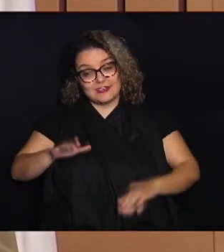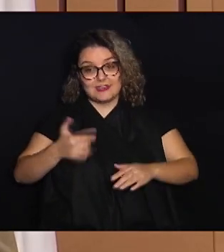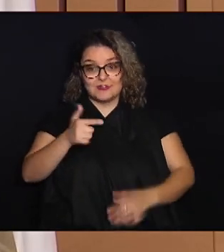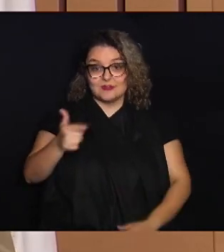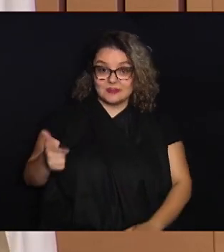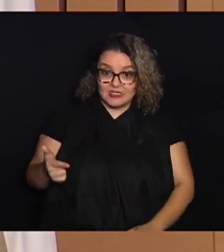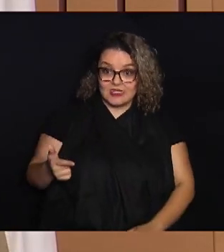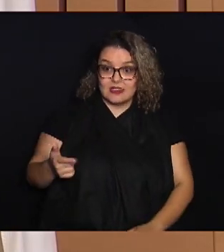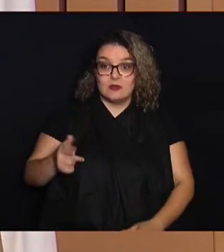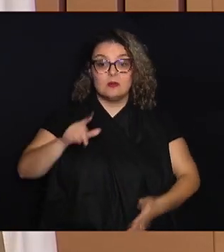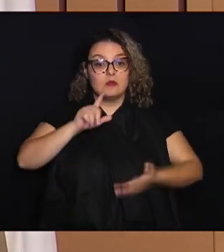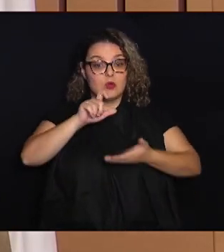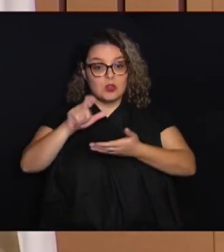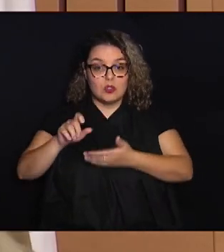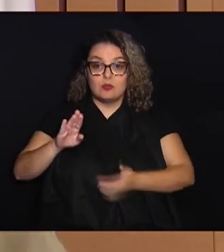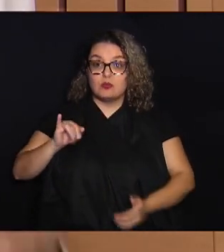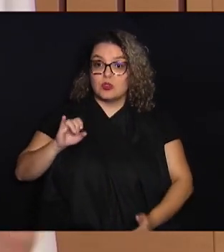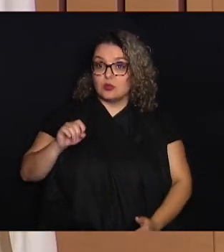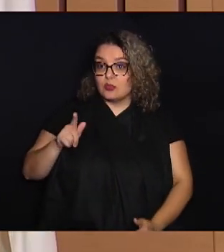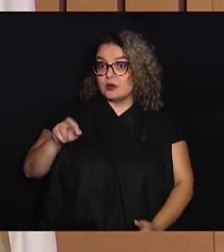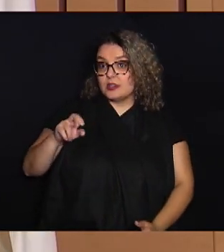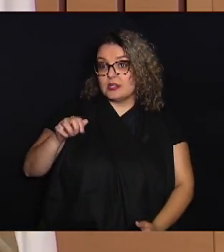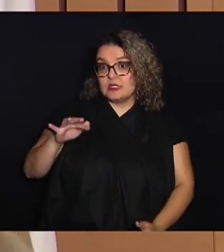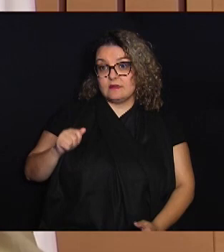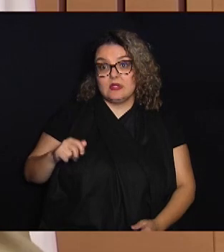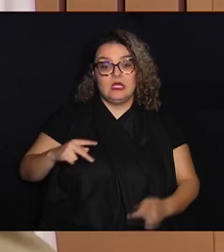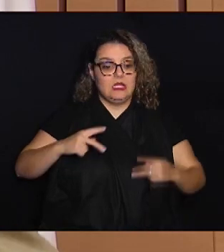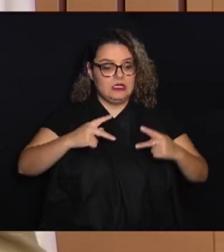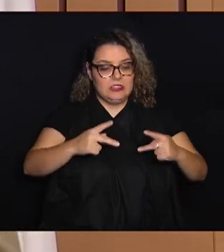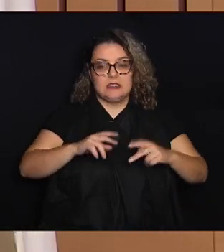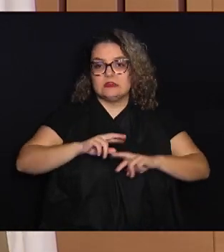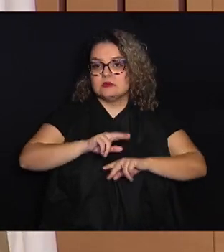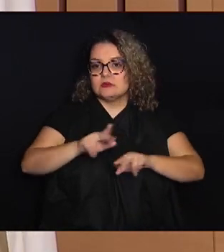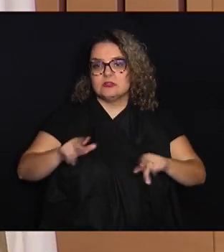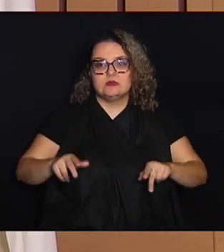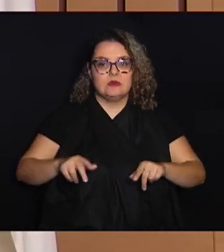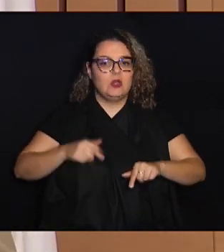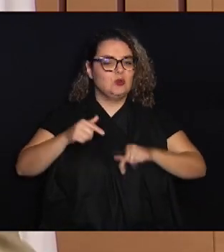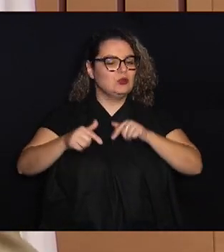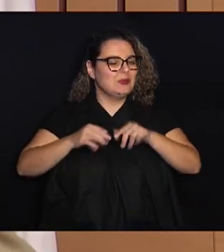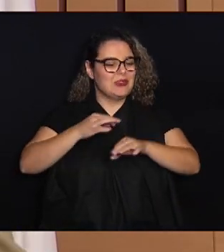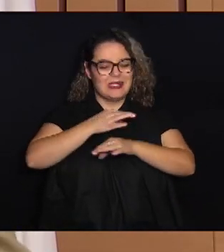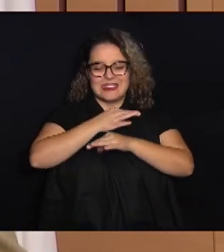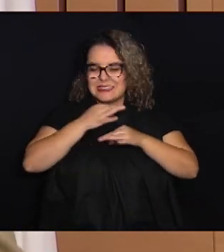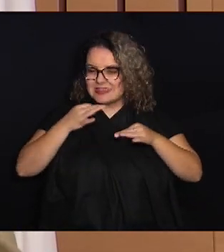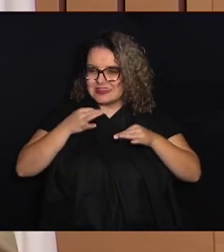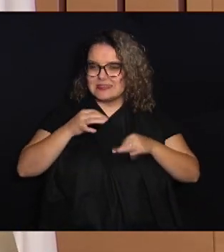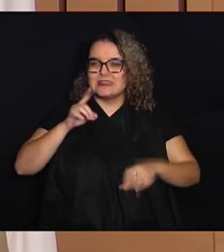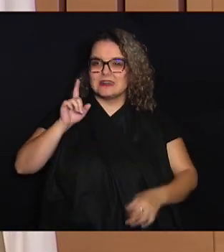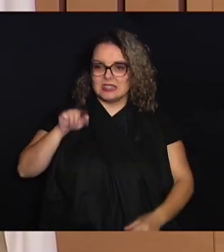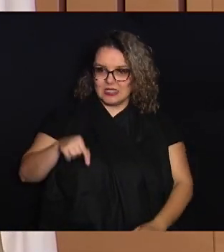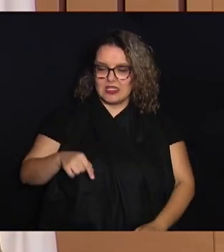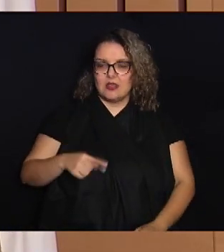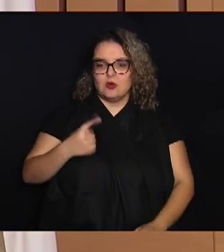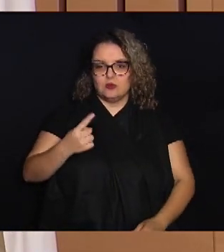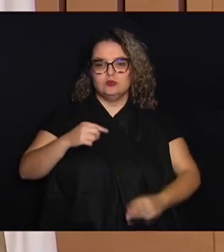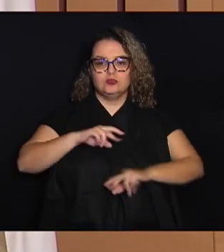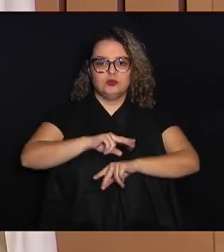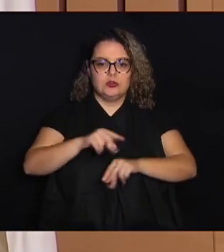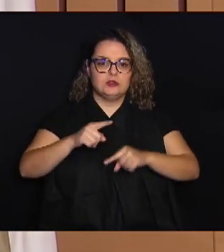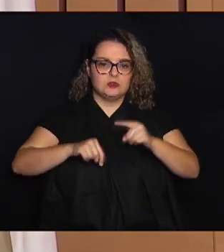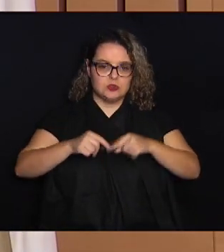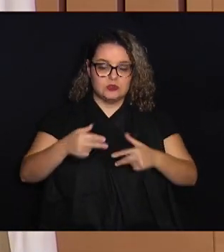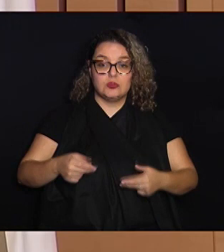fotografias, a biografia, links. Está um trabalho muito bem feito. Esse é um dos produtos. E o